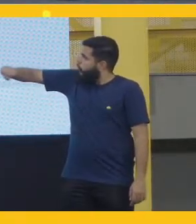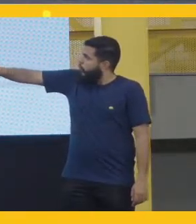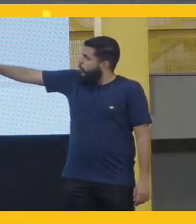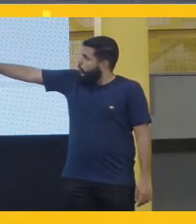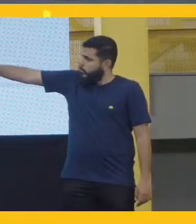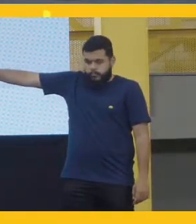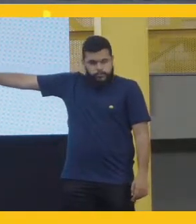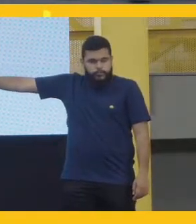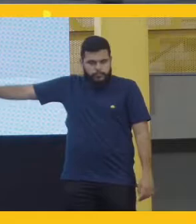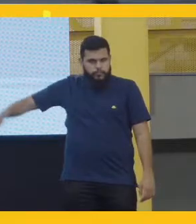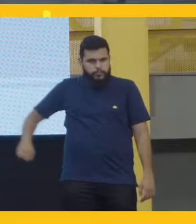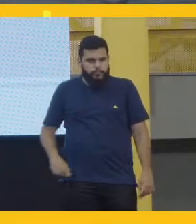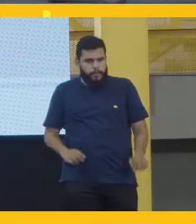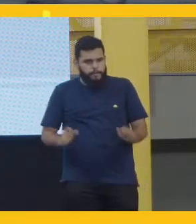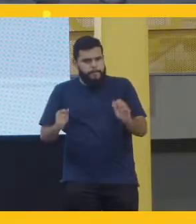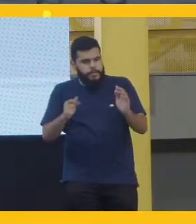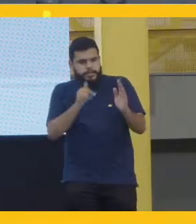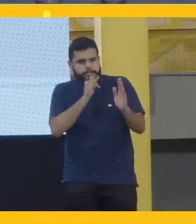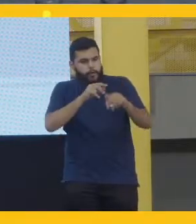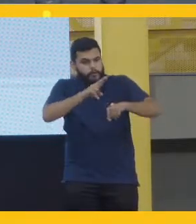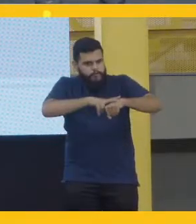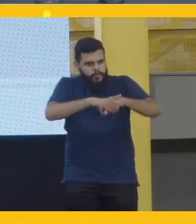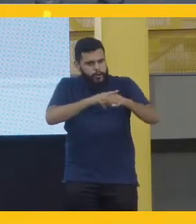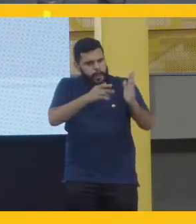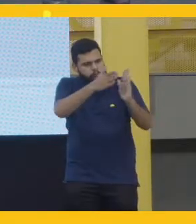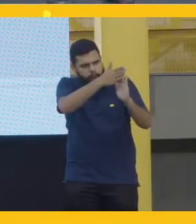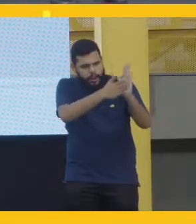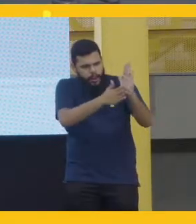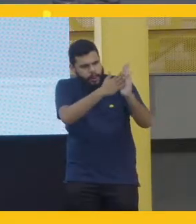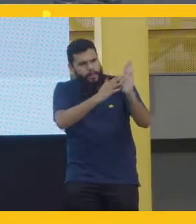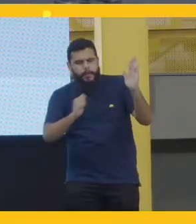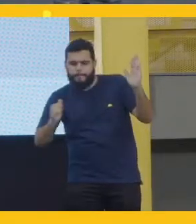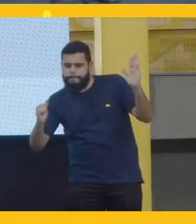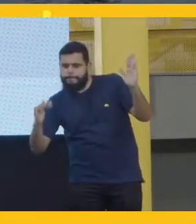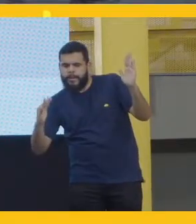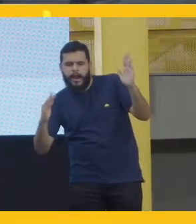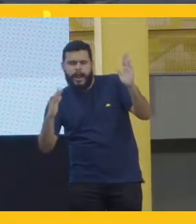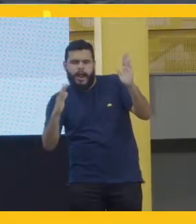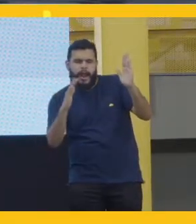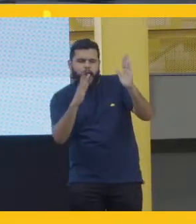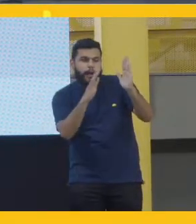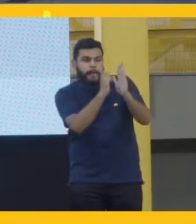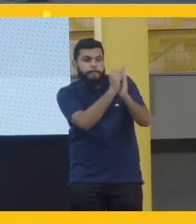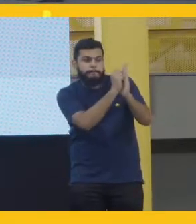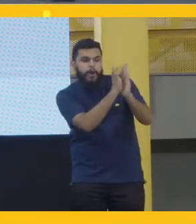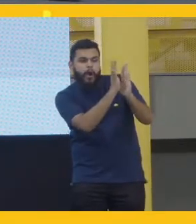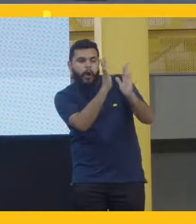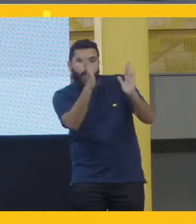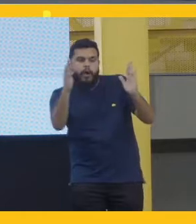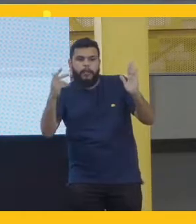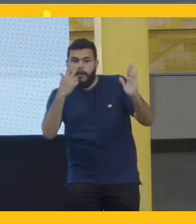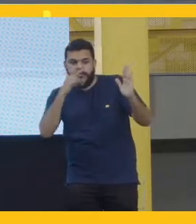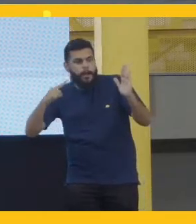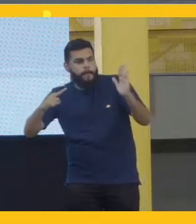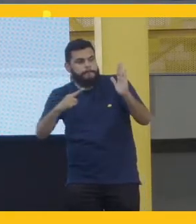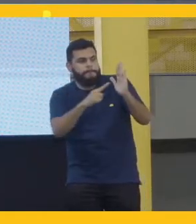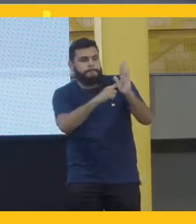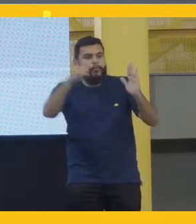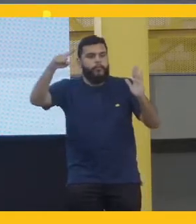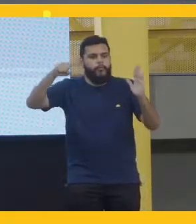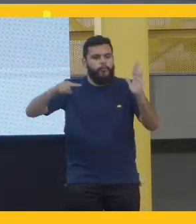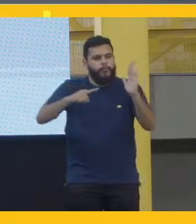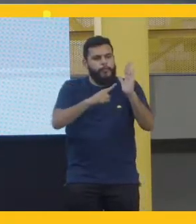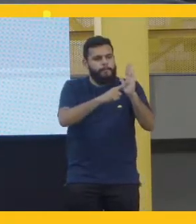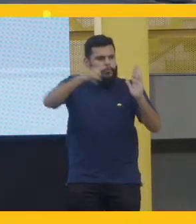vidro. Mas os livros gostam de chamar de refração. Não tem problema. E temos